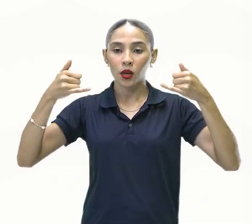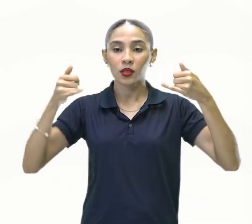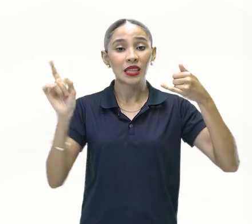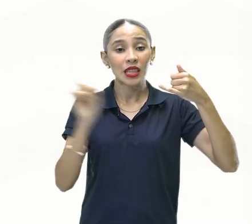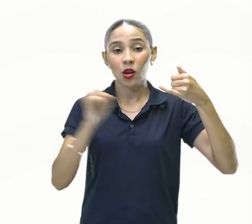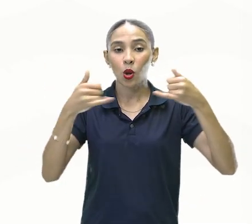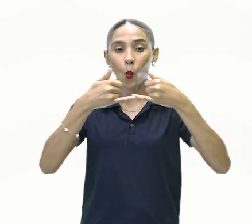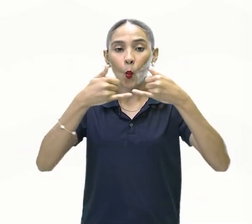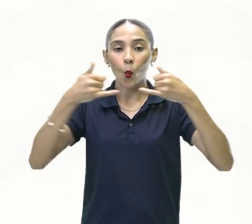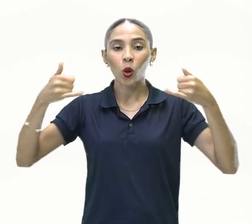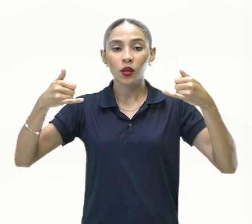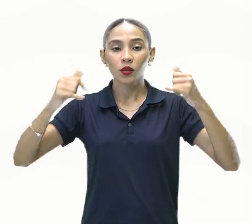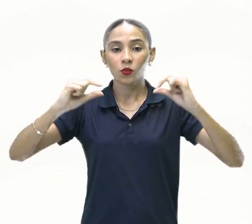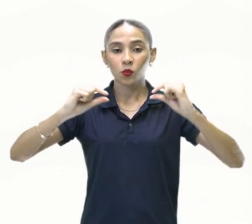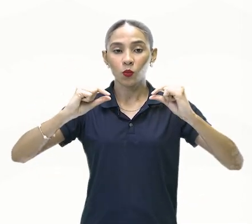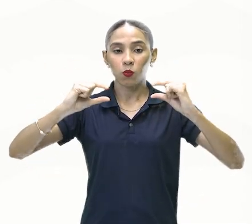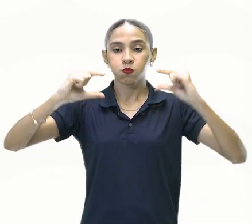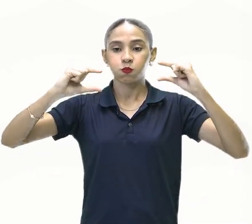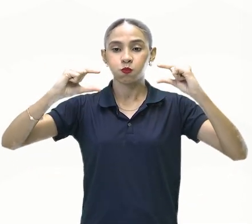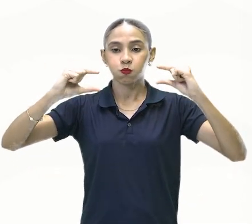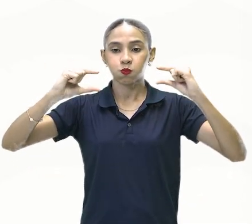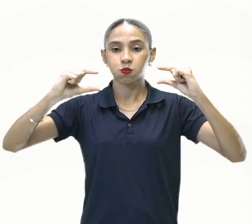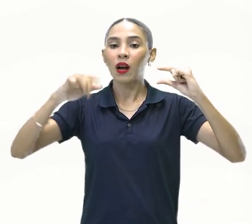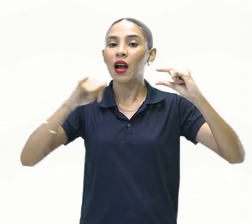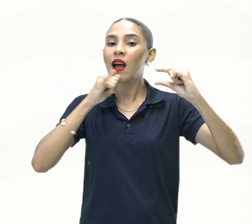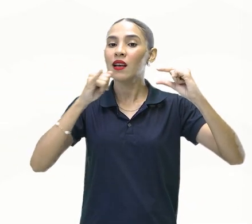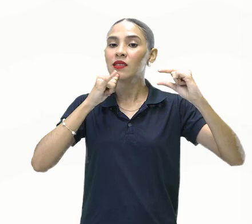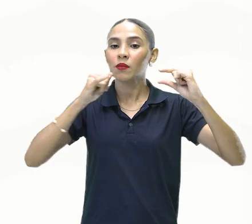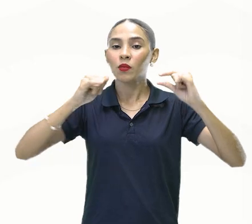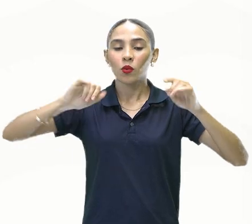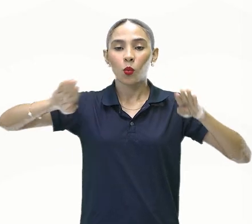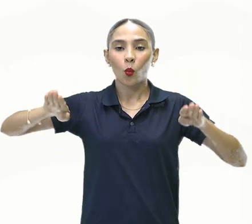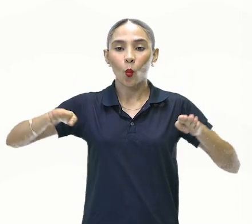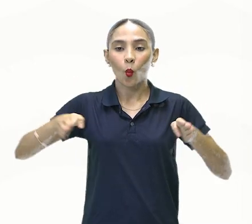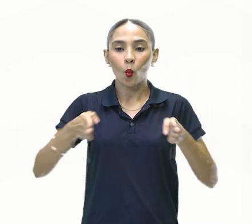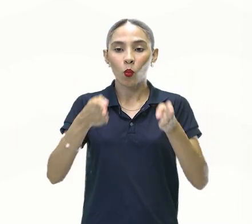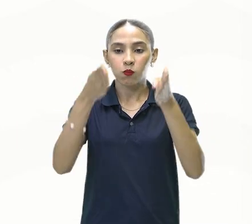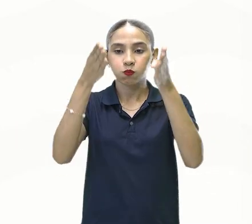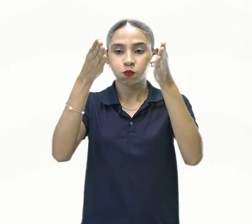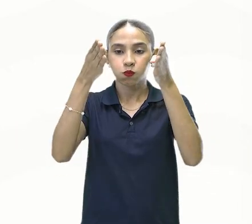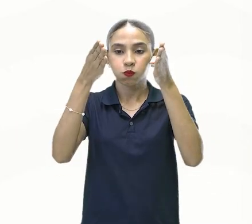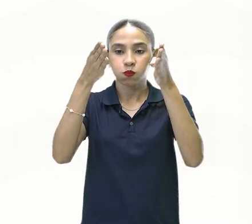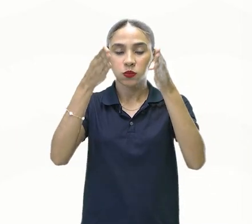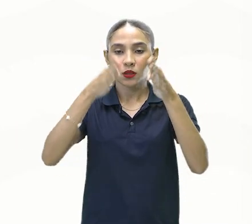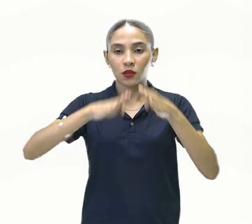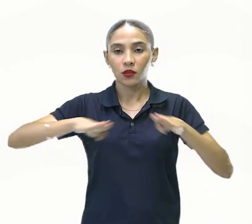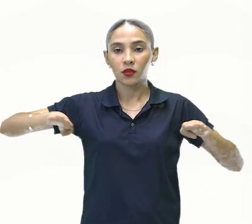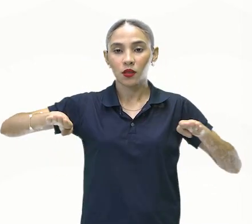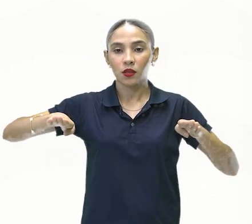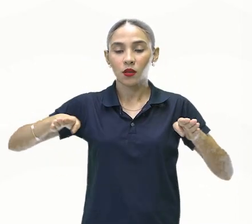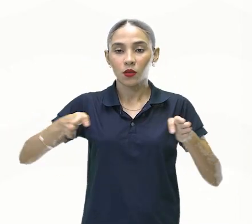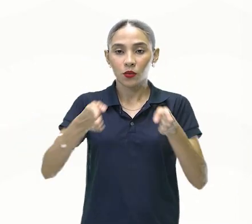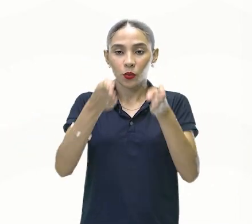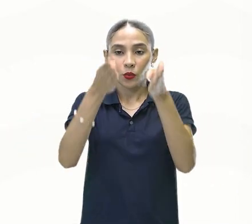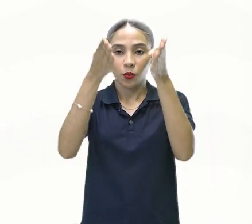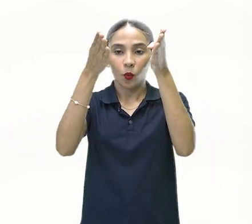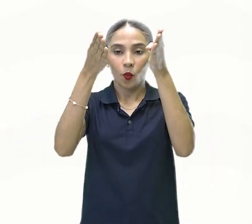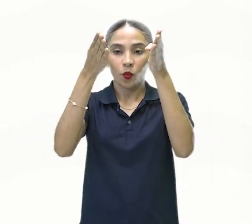finos. Eu já terei uma lente de bordos espessos. Observe aqui